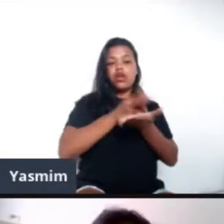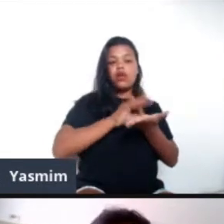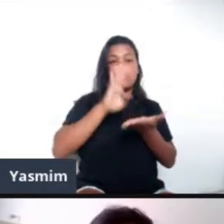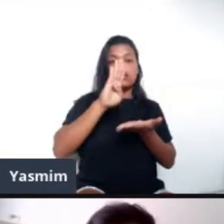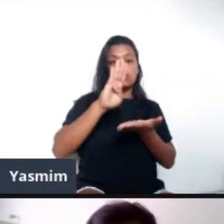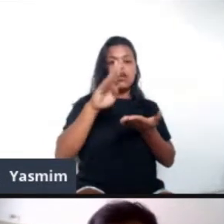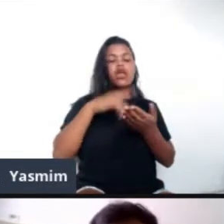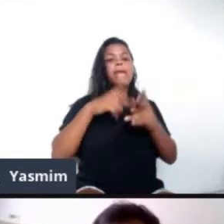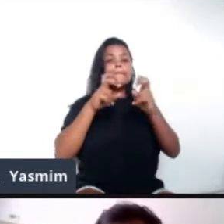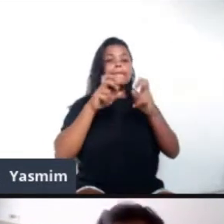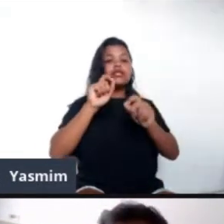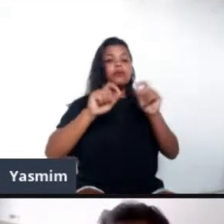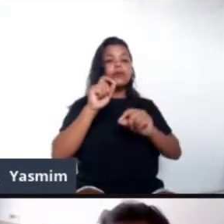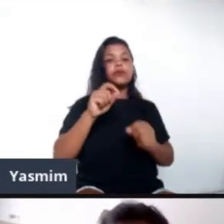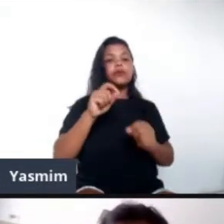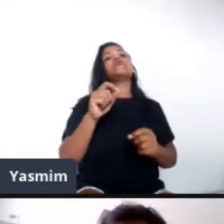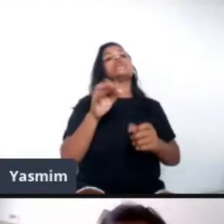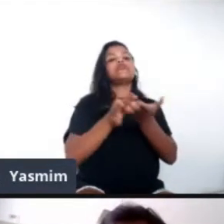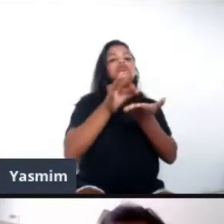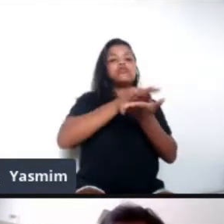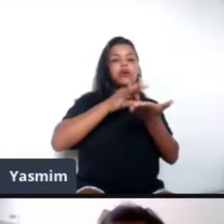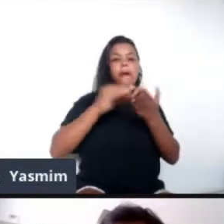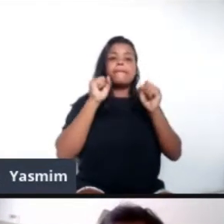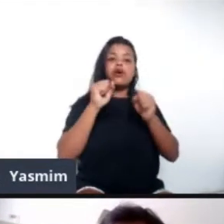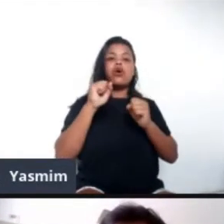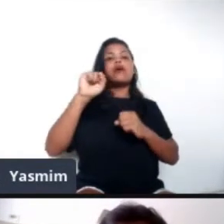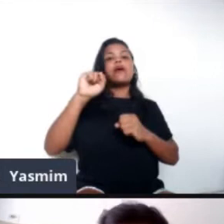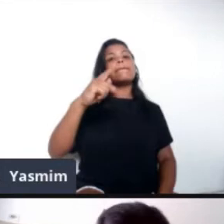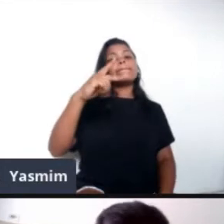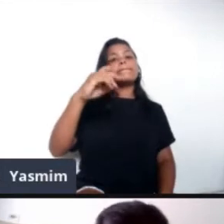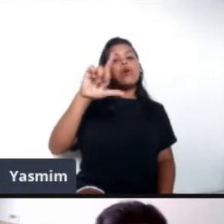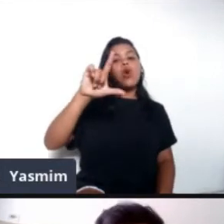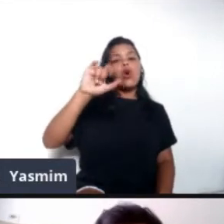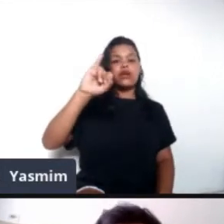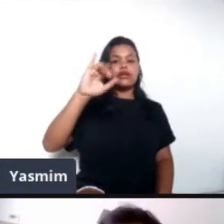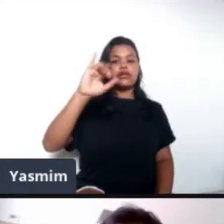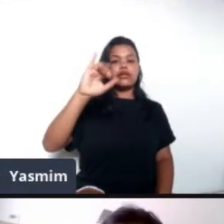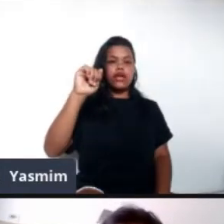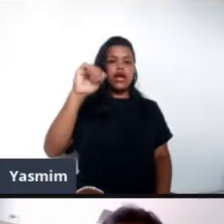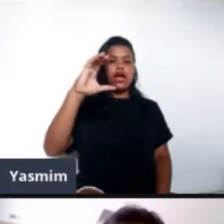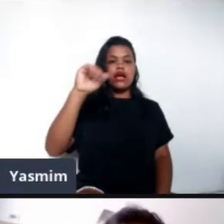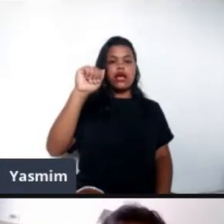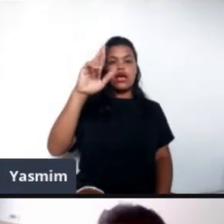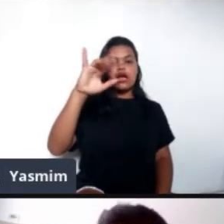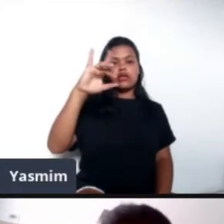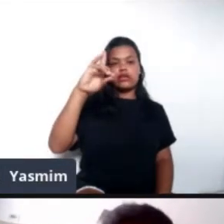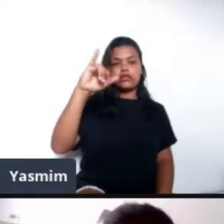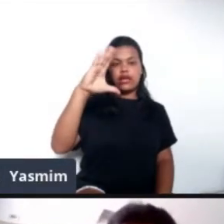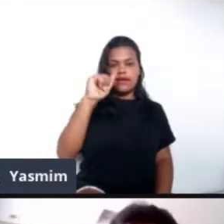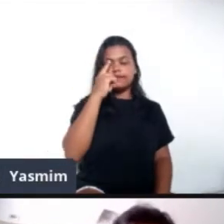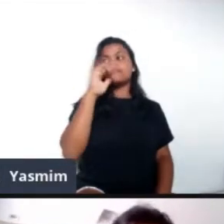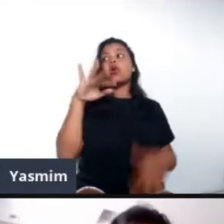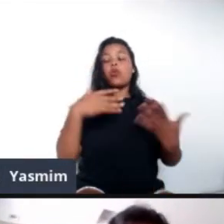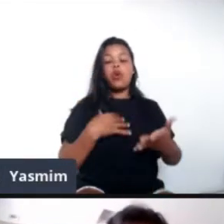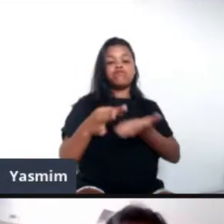têm origem lipídica polissacarídica. E aí são antígenos que se repetem muito, e quando a célula se ativa, ela já vai